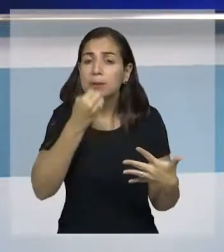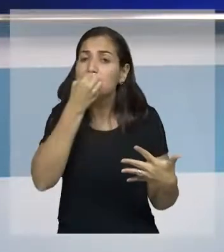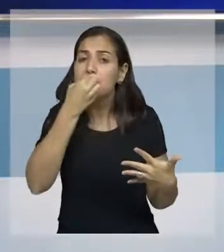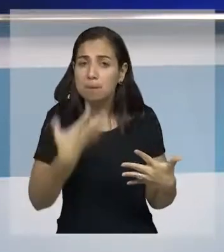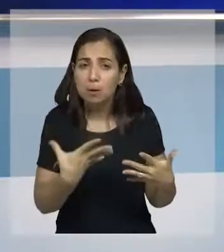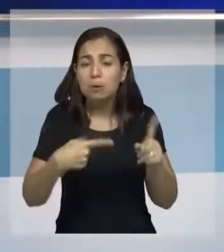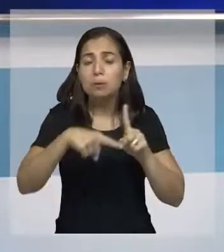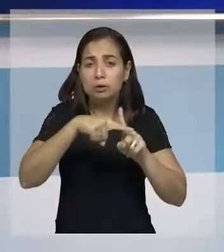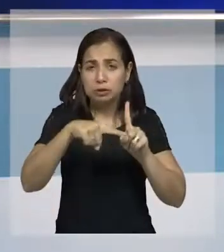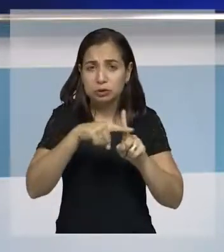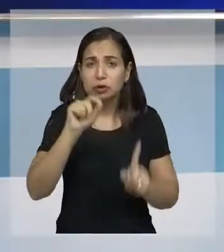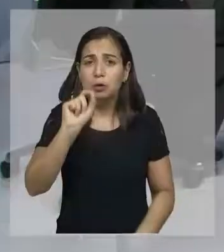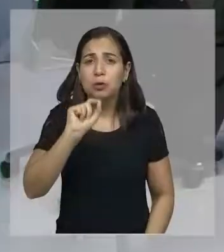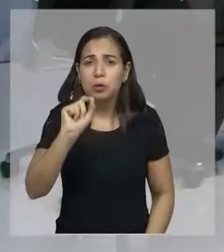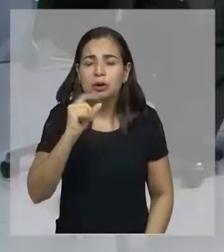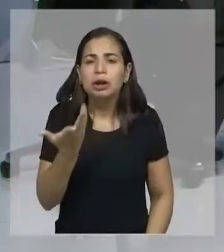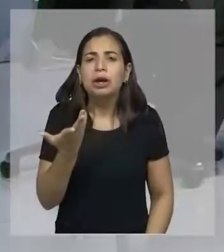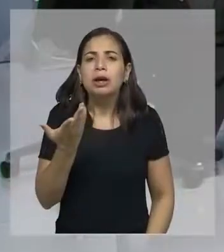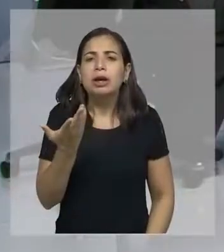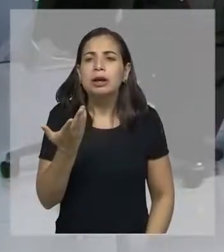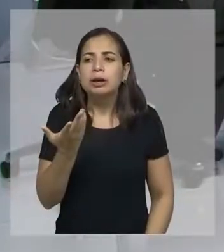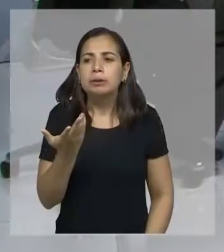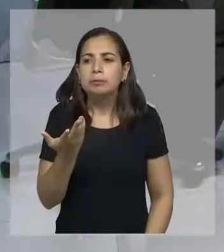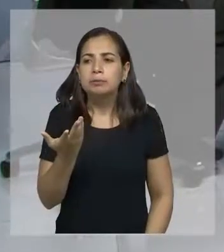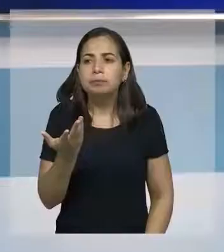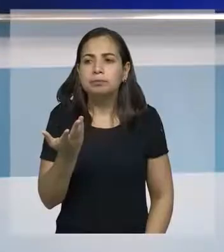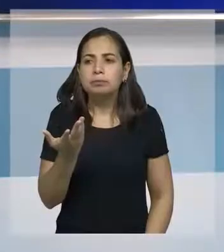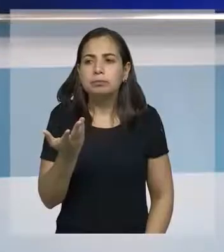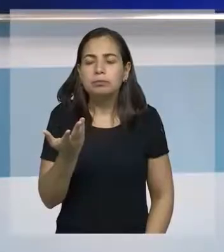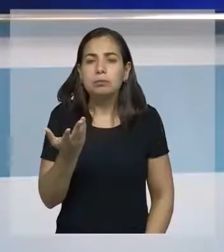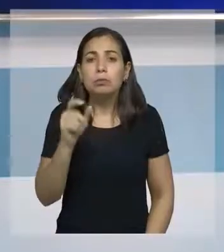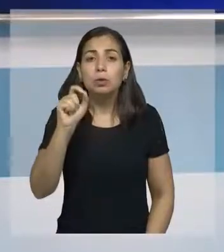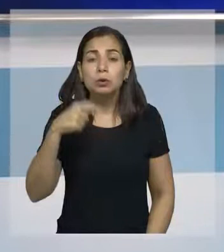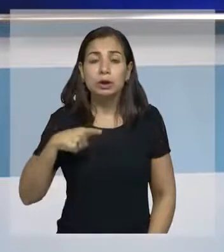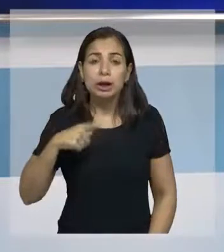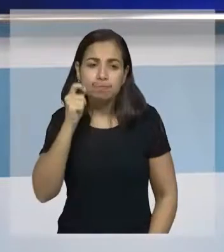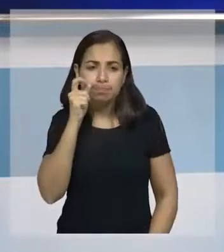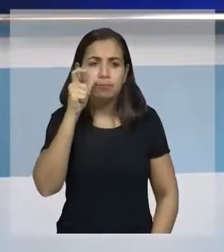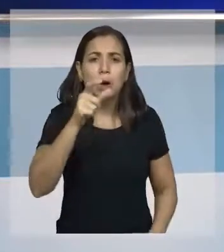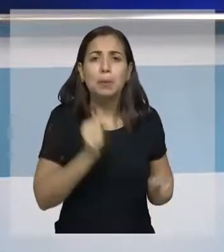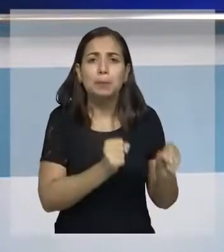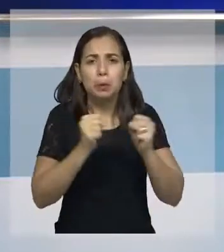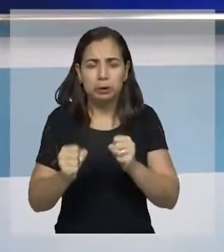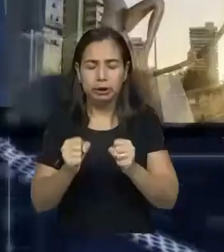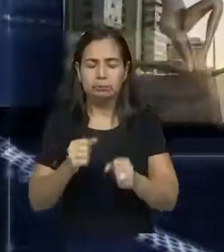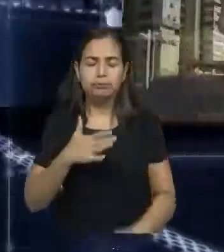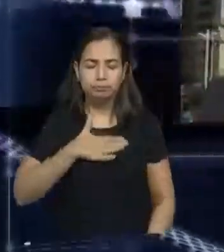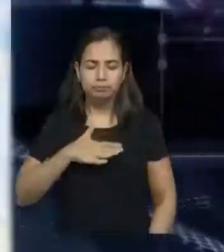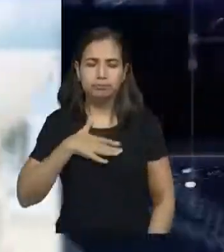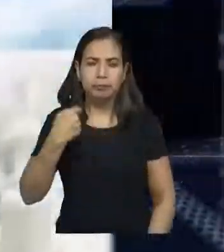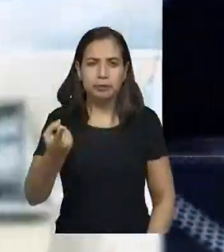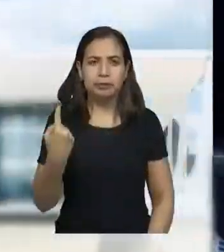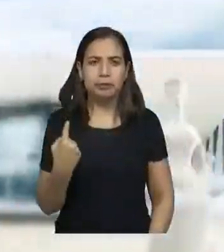eleições. E a quem interessa esse modelo? E a quem interessa esse modelo. Pois é. Um instante só e a gente volta. não interessa a ninguém.